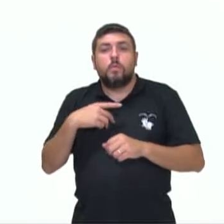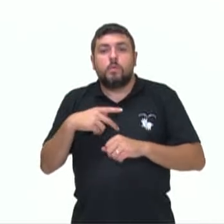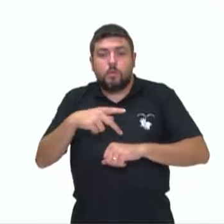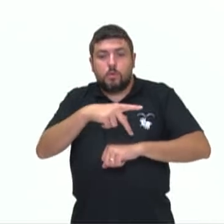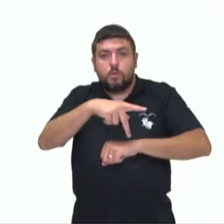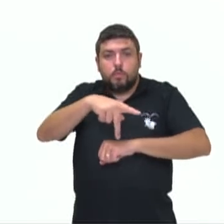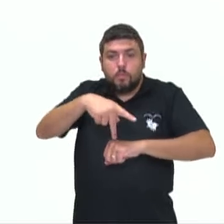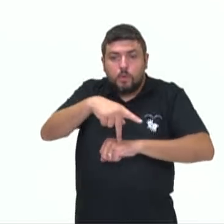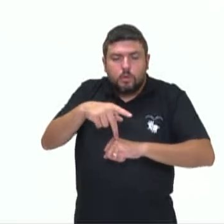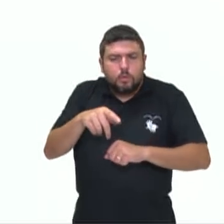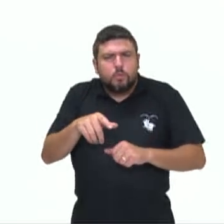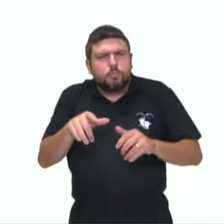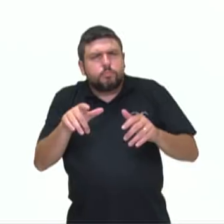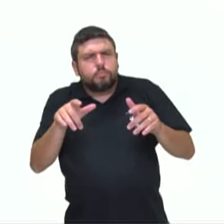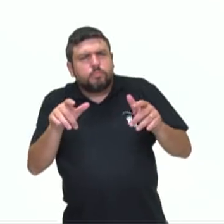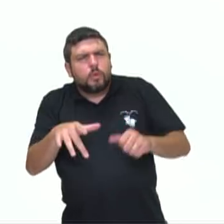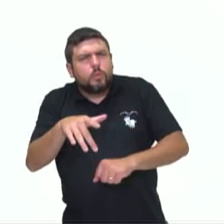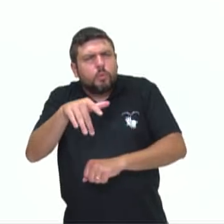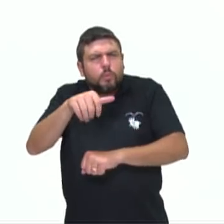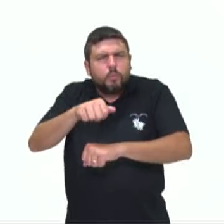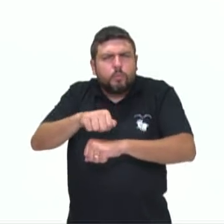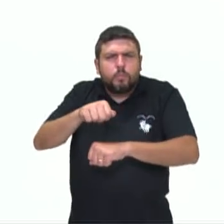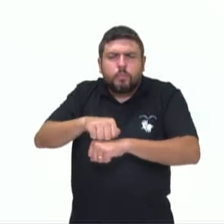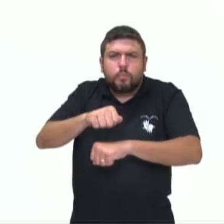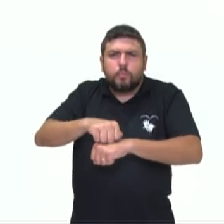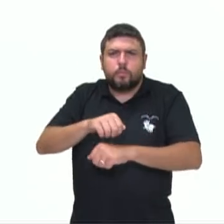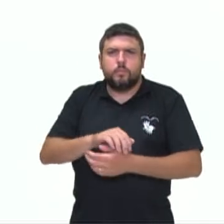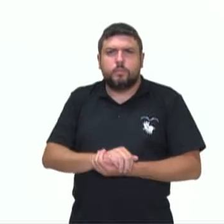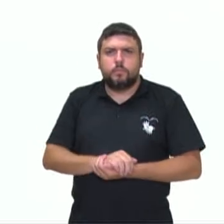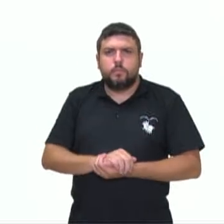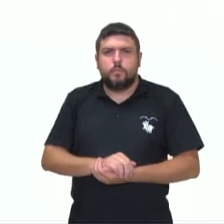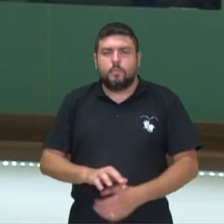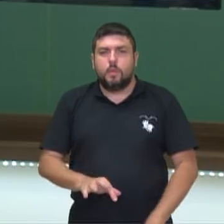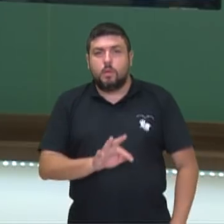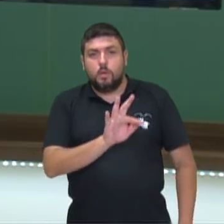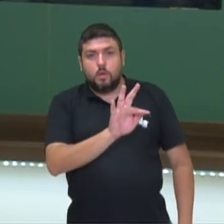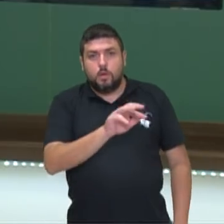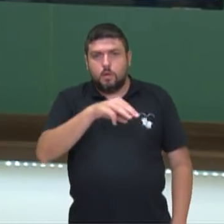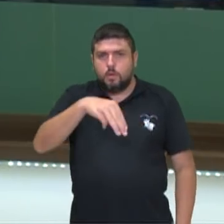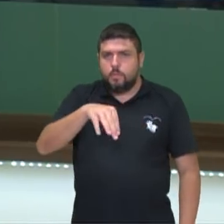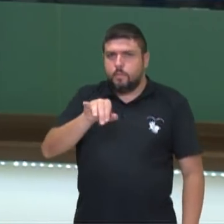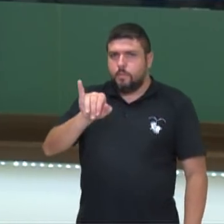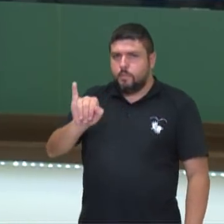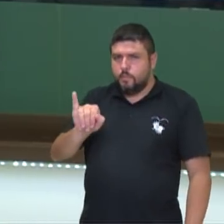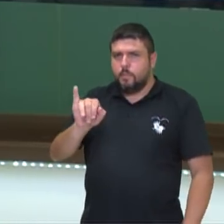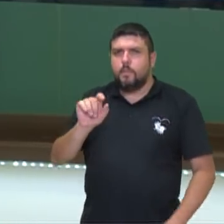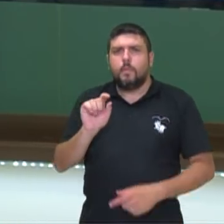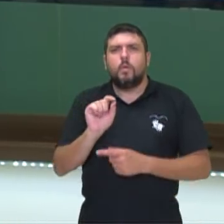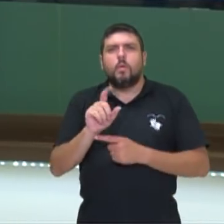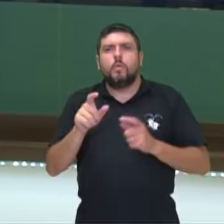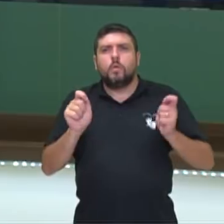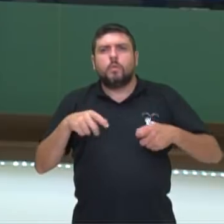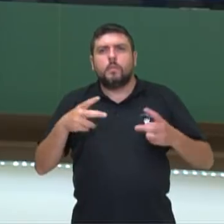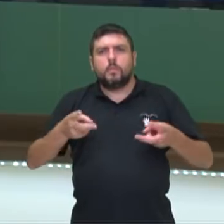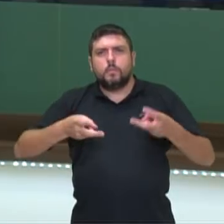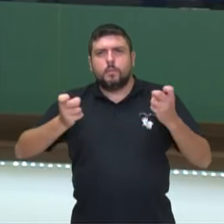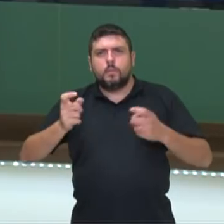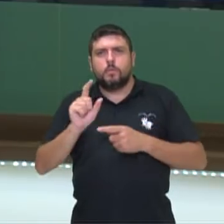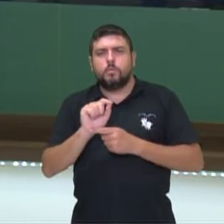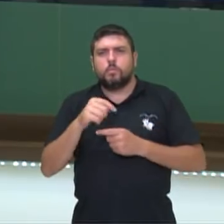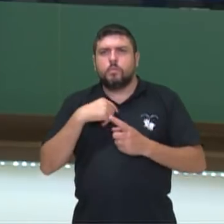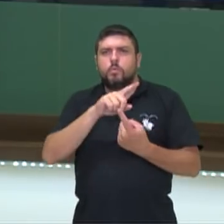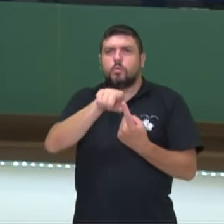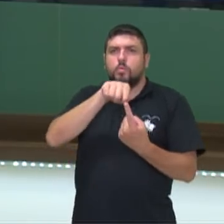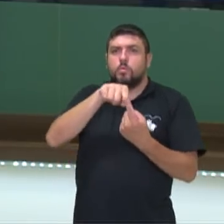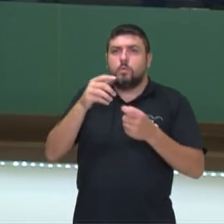desenvolvidos, tá ok? No que diz respeito ao FMI, nós podemos perceber que o objetivo